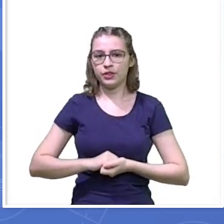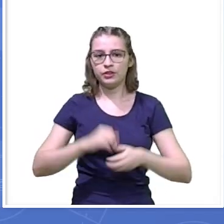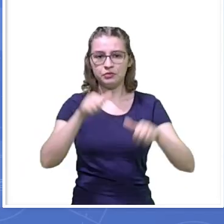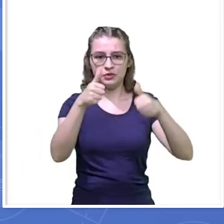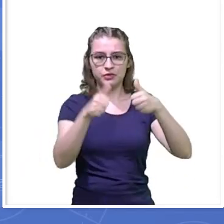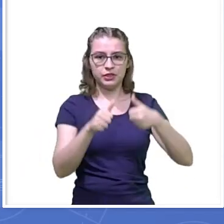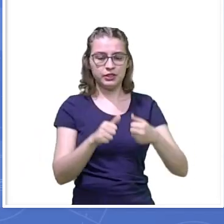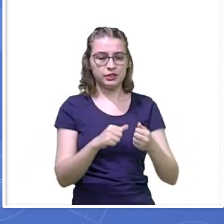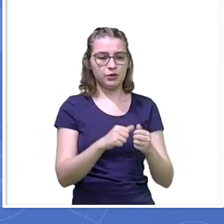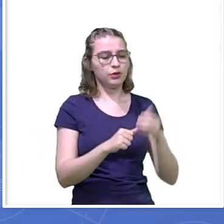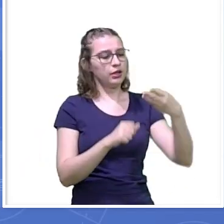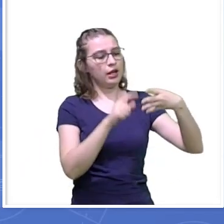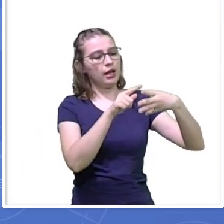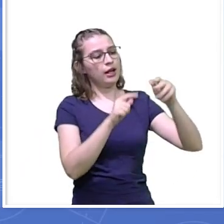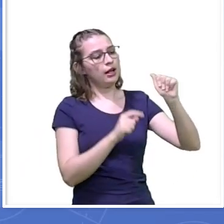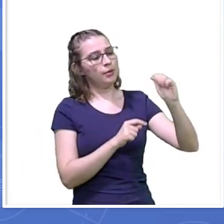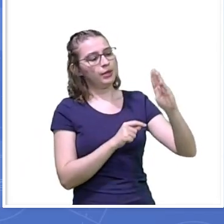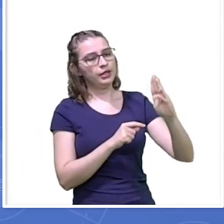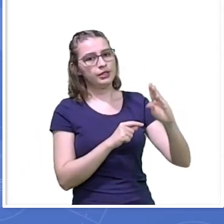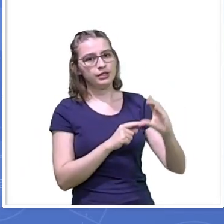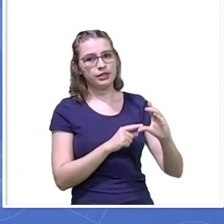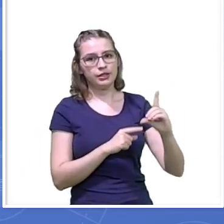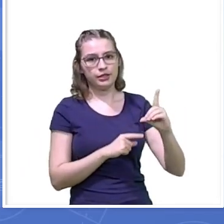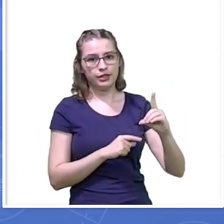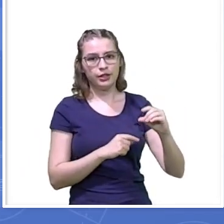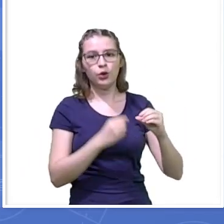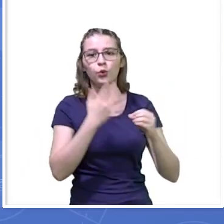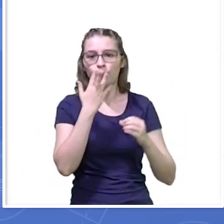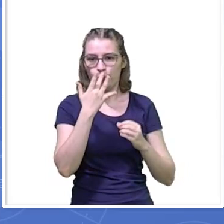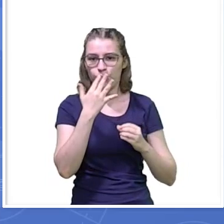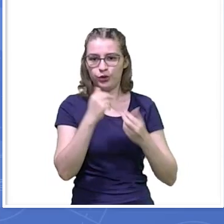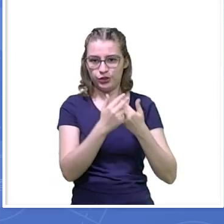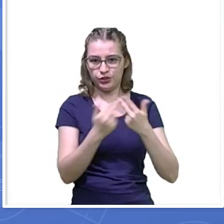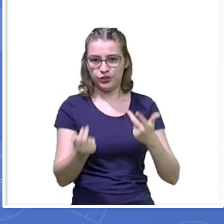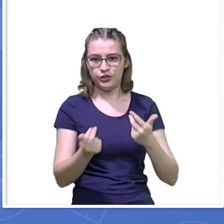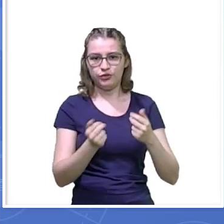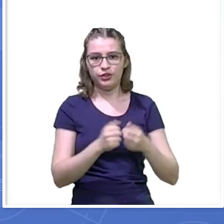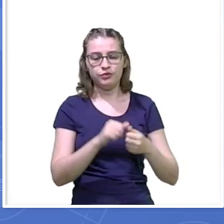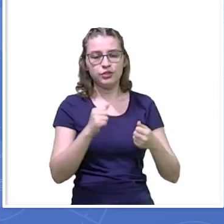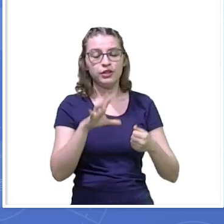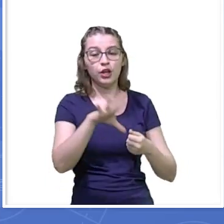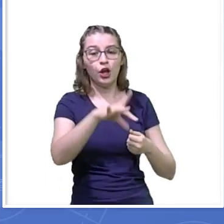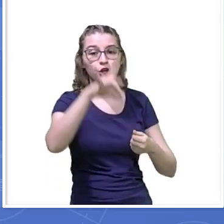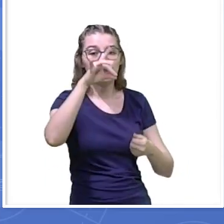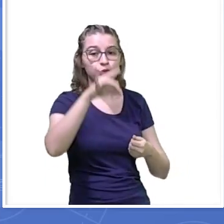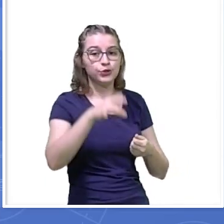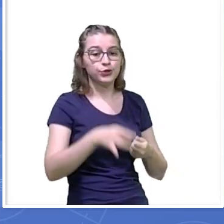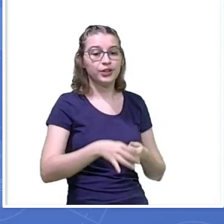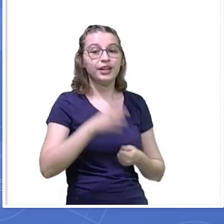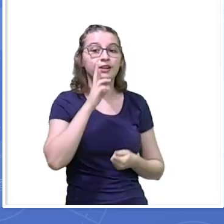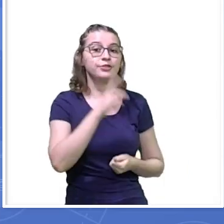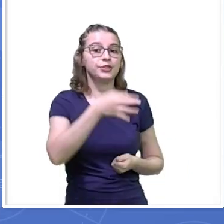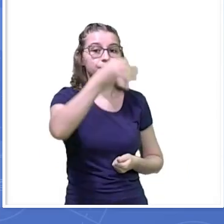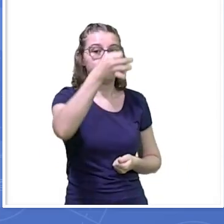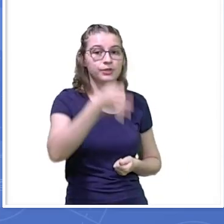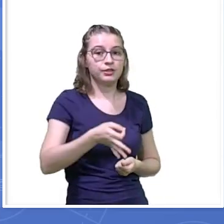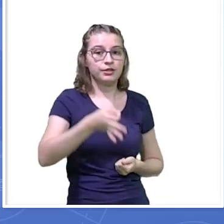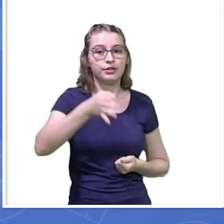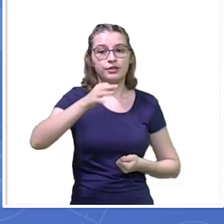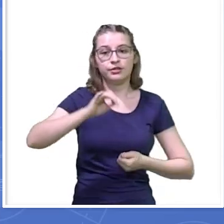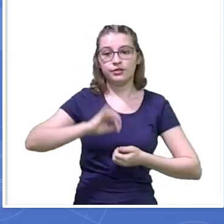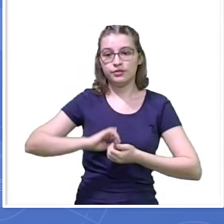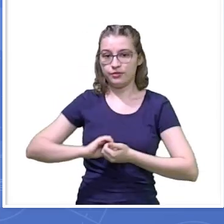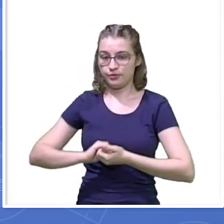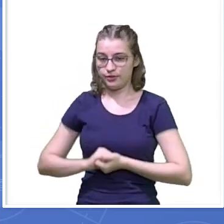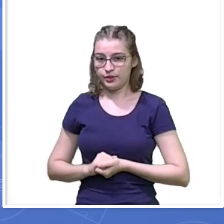os 4 pontos que apareceu aí, né, que a gente circulou agora há pouco, e marcar a alternativa que está correta dentre